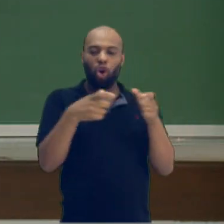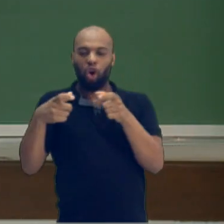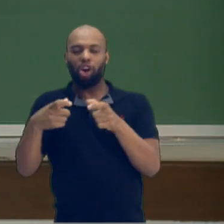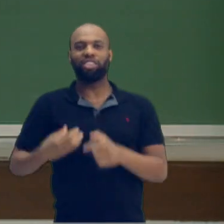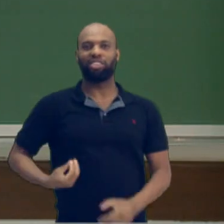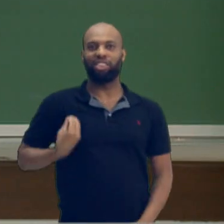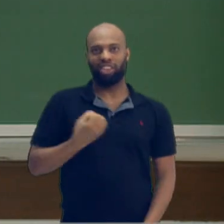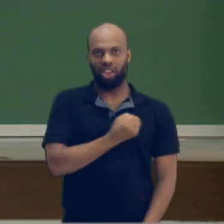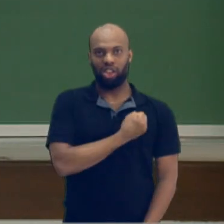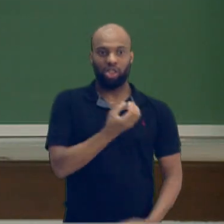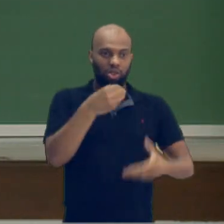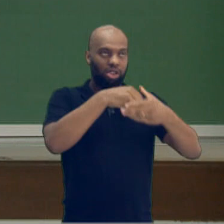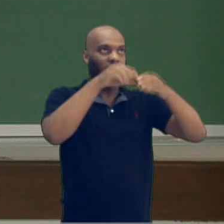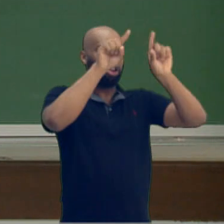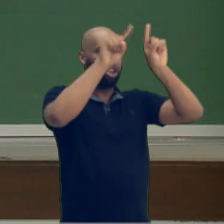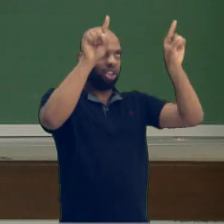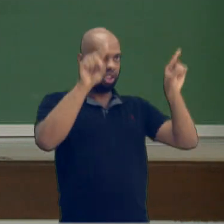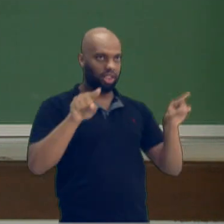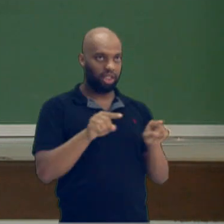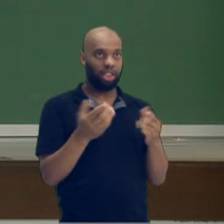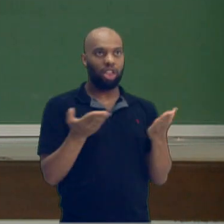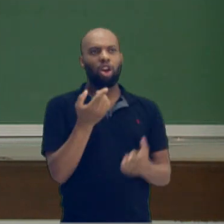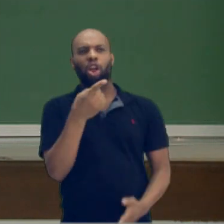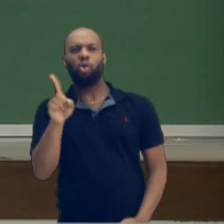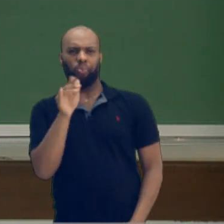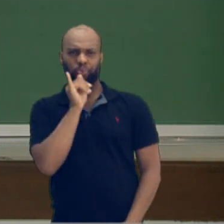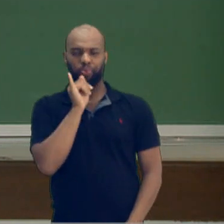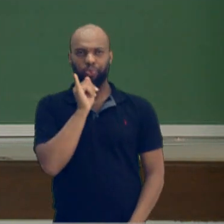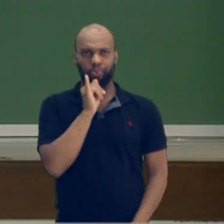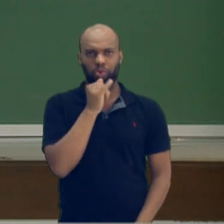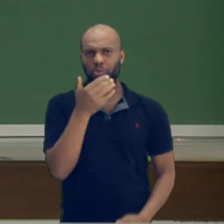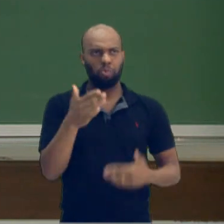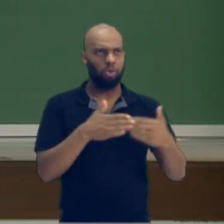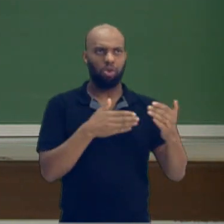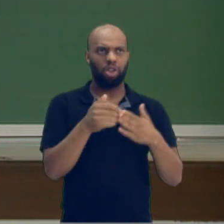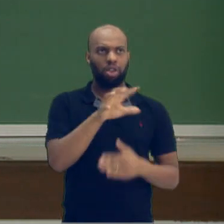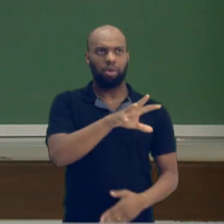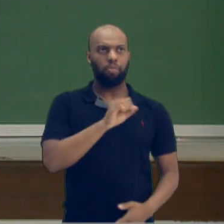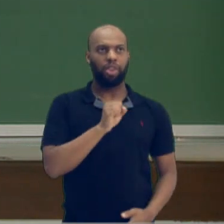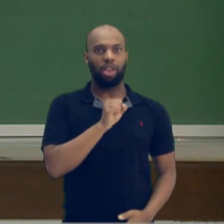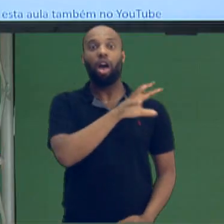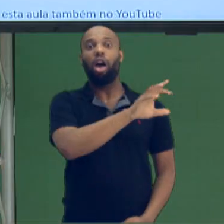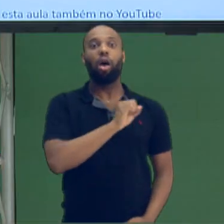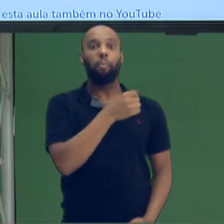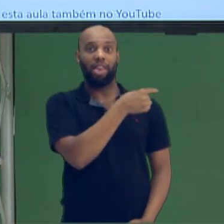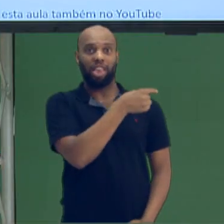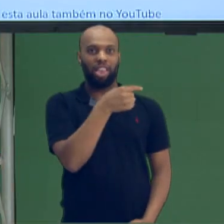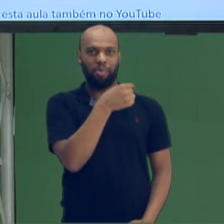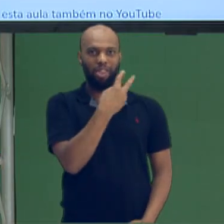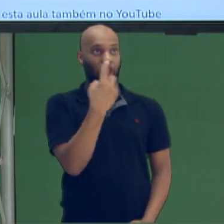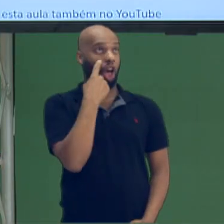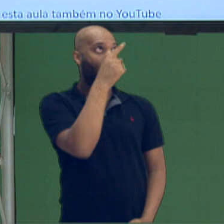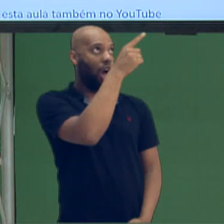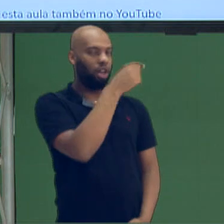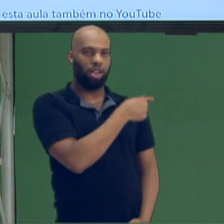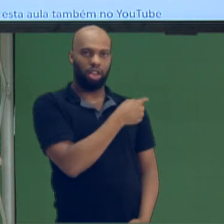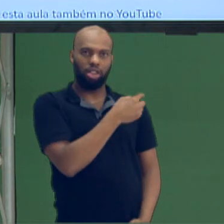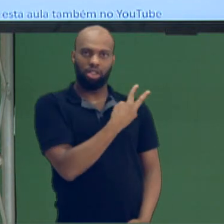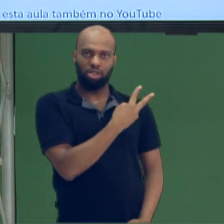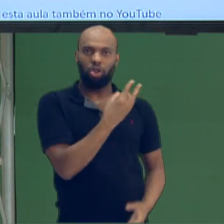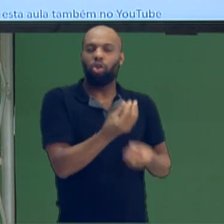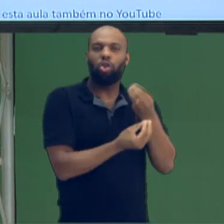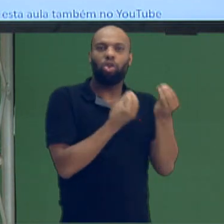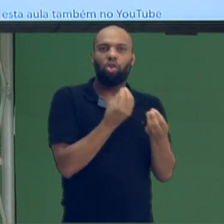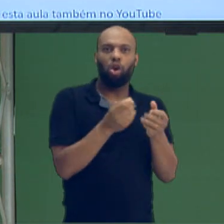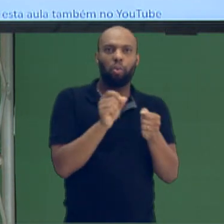termo está dentro da matriz. Vamos ver um último termo aqui, pegar qualquer termo aleatório. Peguei aqui o menos 2. Então, como que eu represento